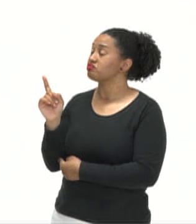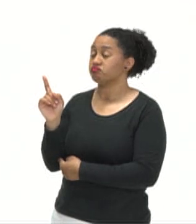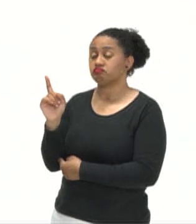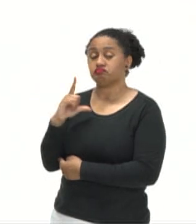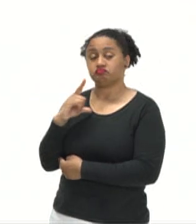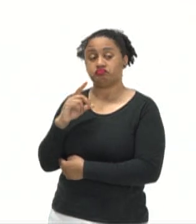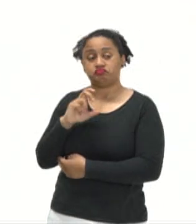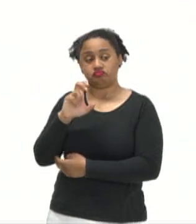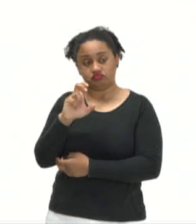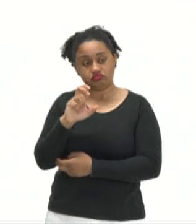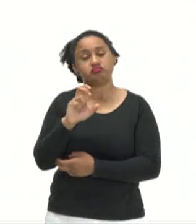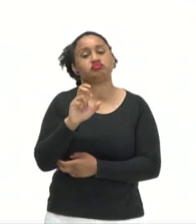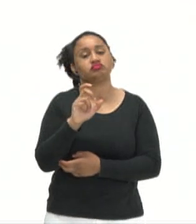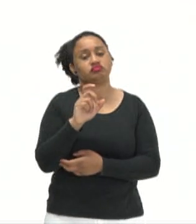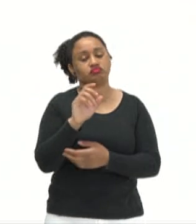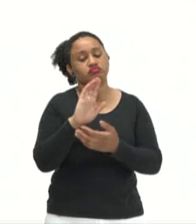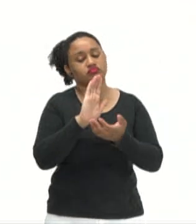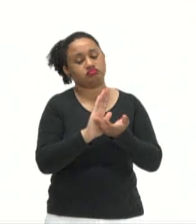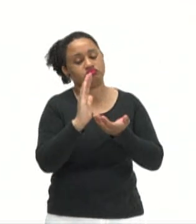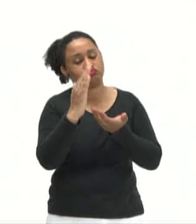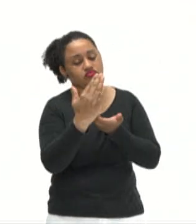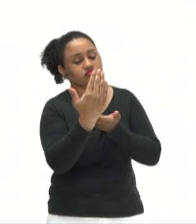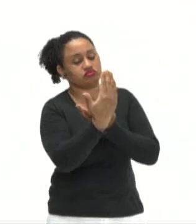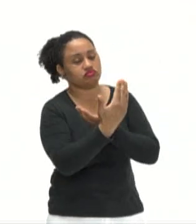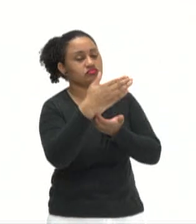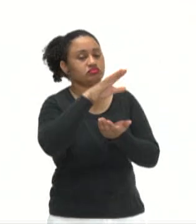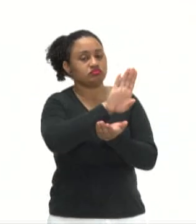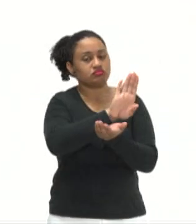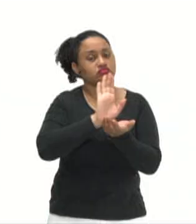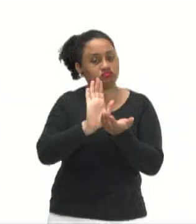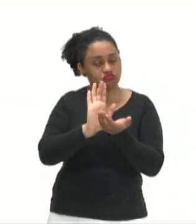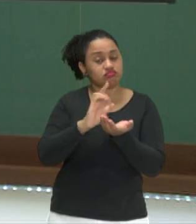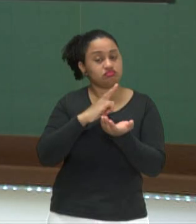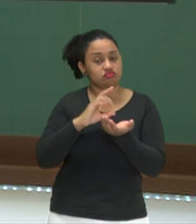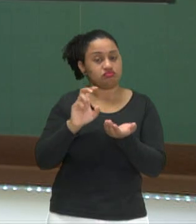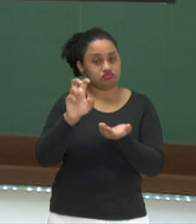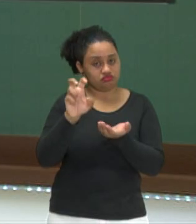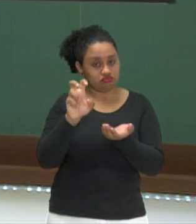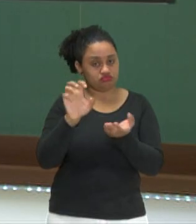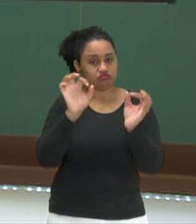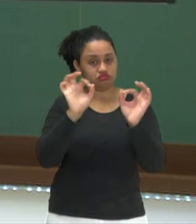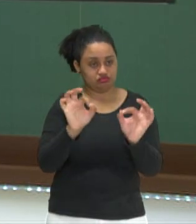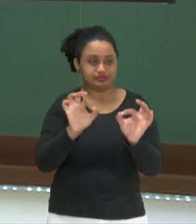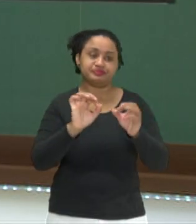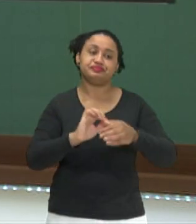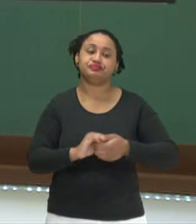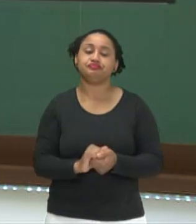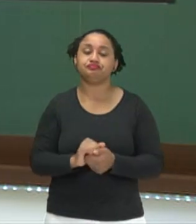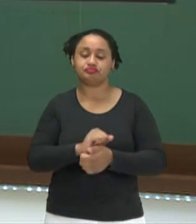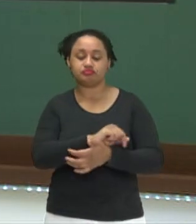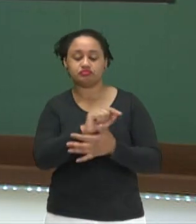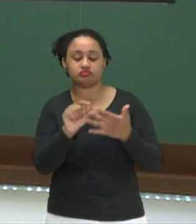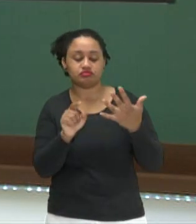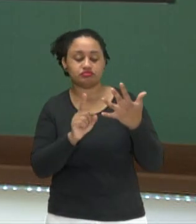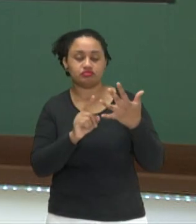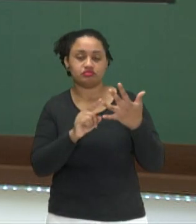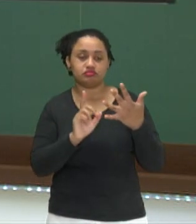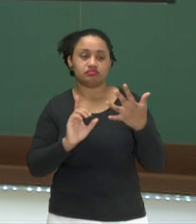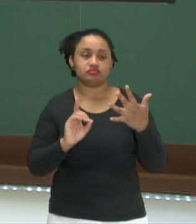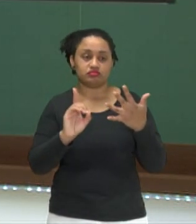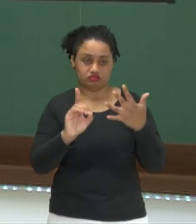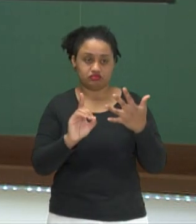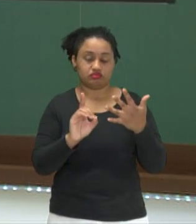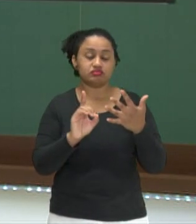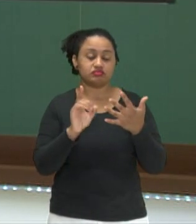Aqui a primeira, segunda, terceira, quarta e quinta face, da mesma maneira que eu resolvi a primeira. As